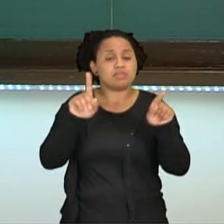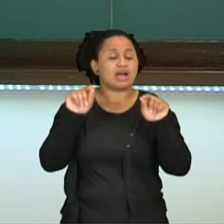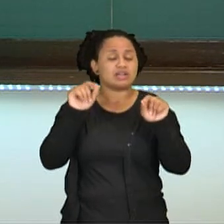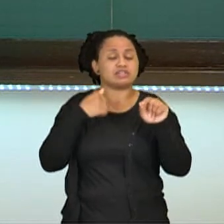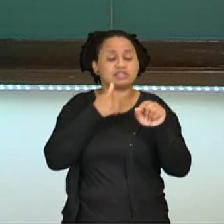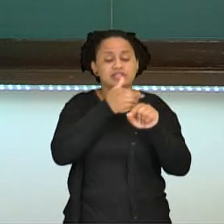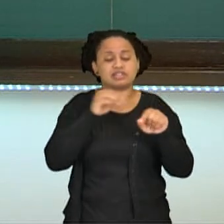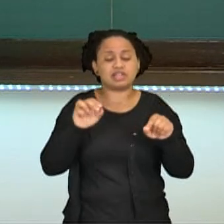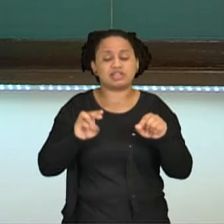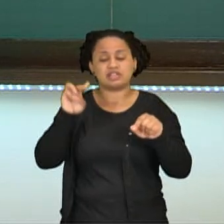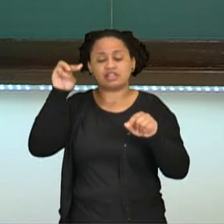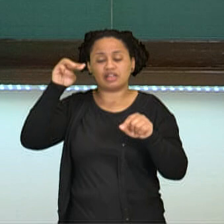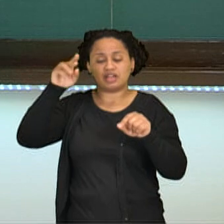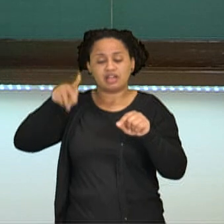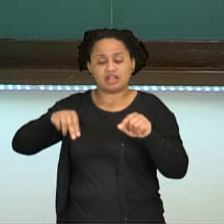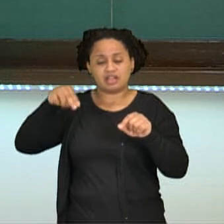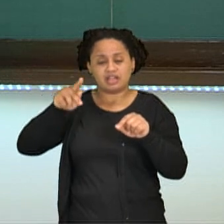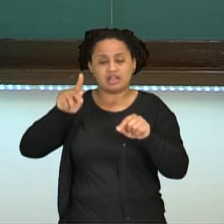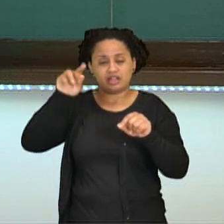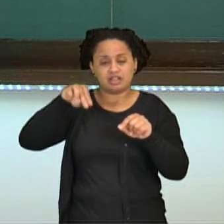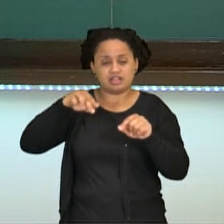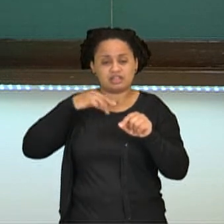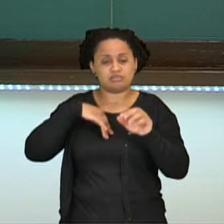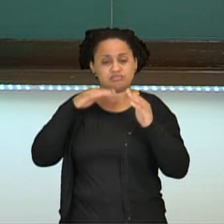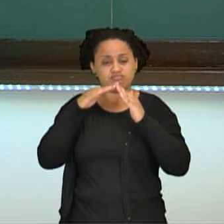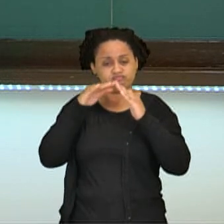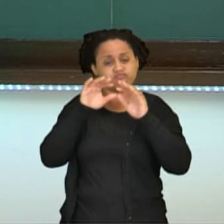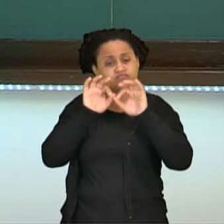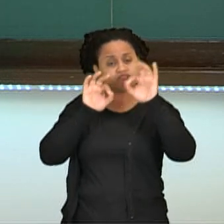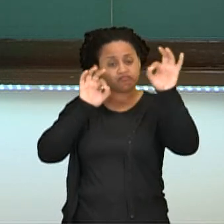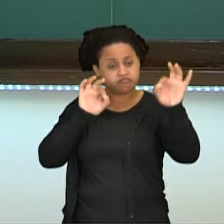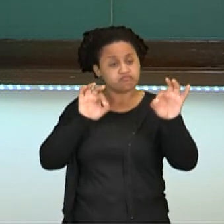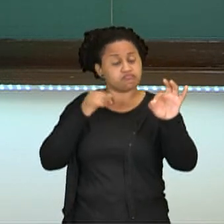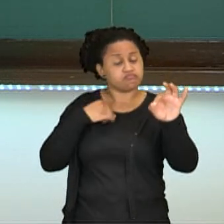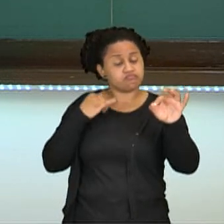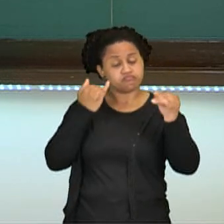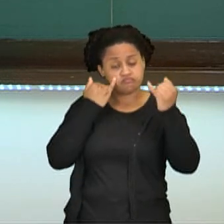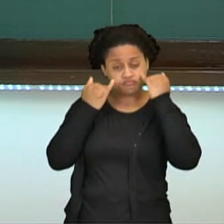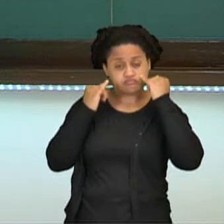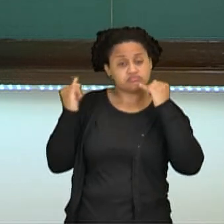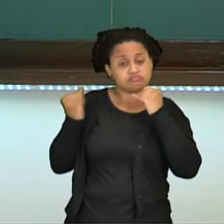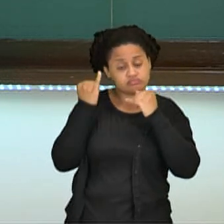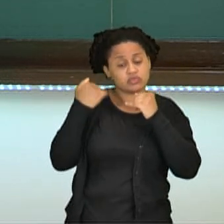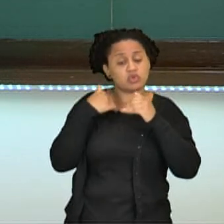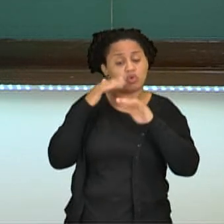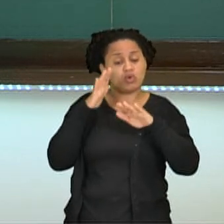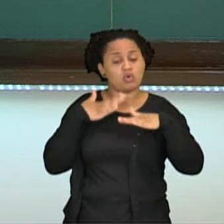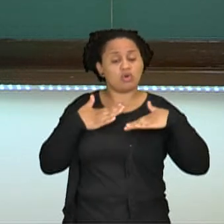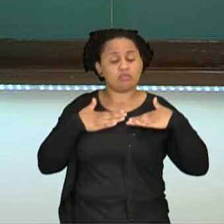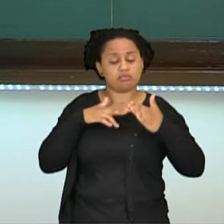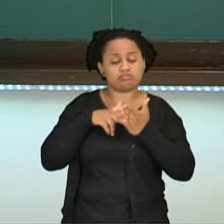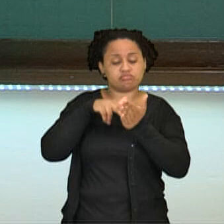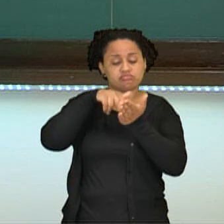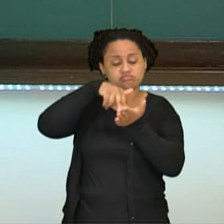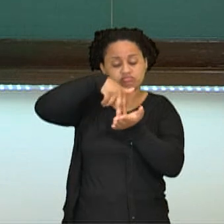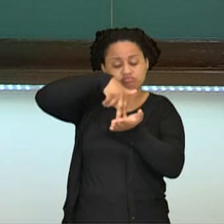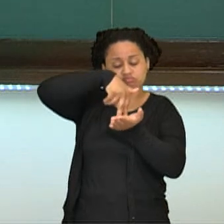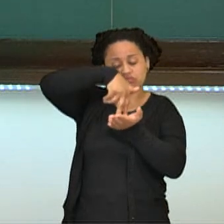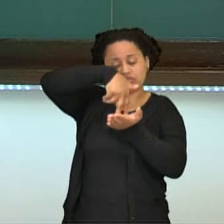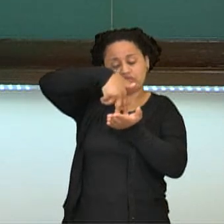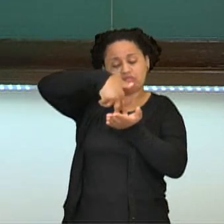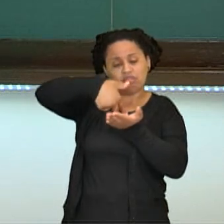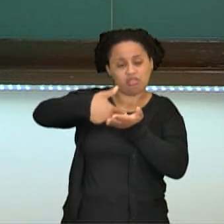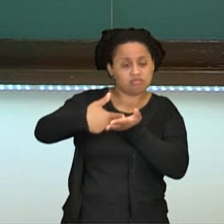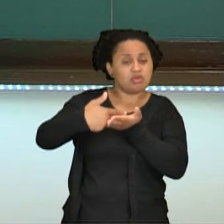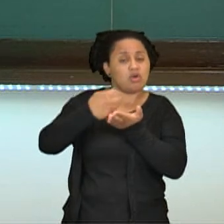10 km por hora é uma informação vaga. O corpo pode estar caindo na vertical a 10 km por hora ou